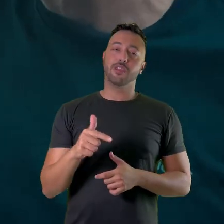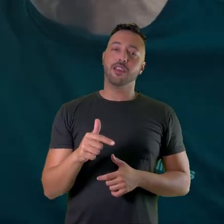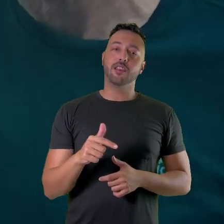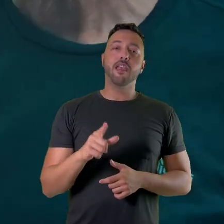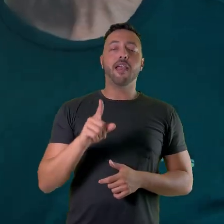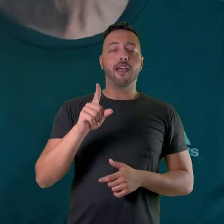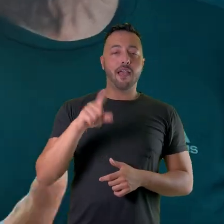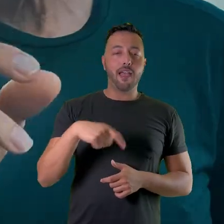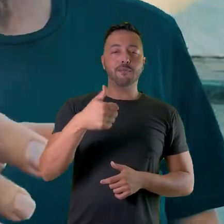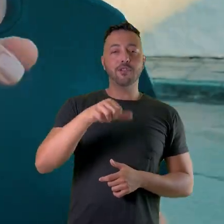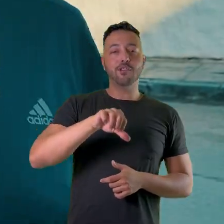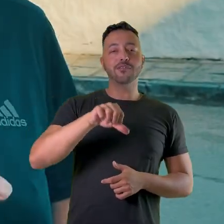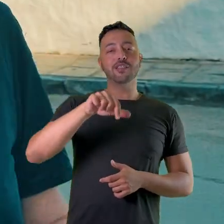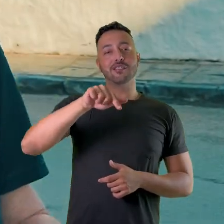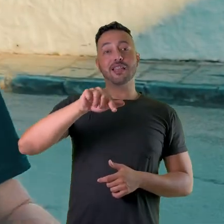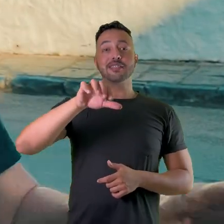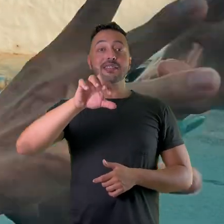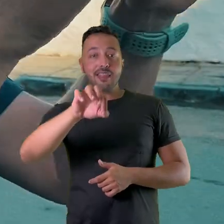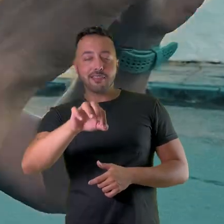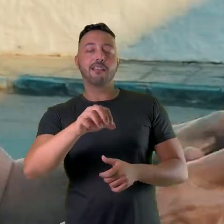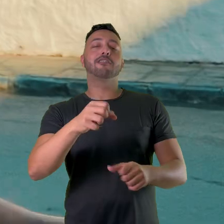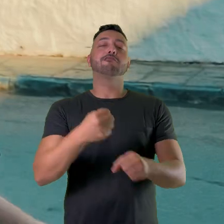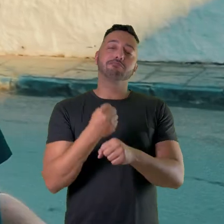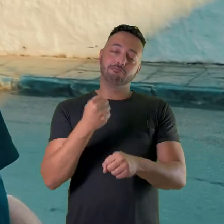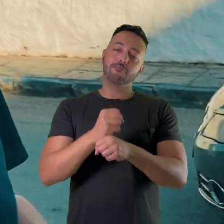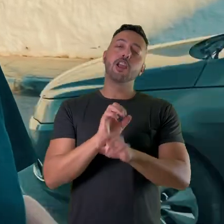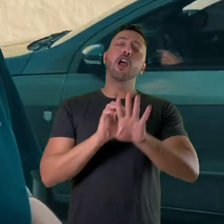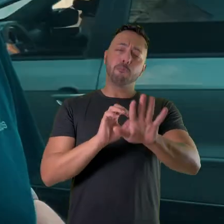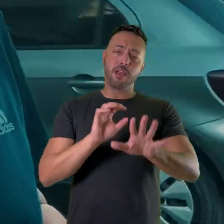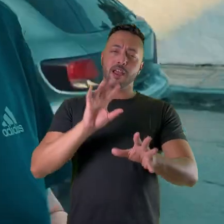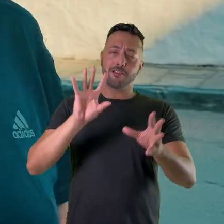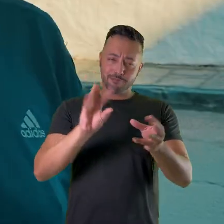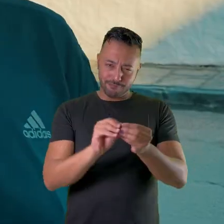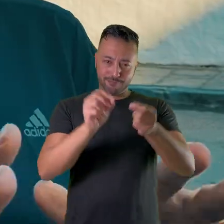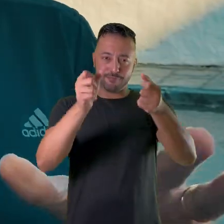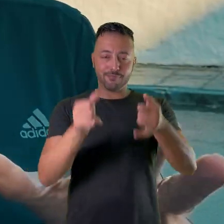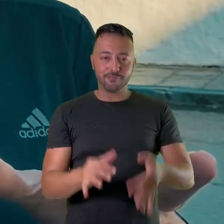década de 70. Mas uma coisa curiosa sobre o prédio da prefeitura.